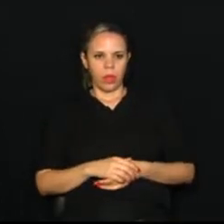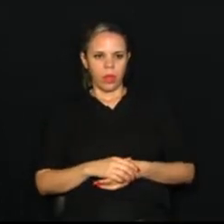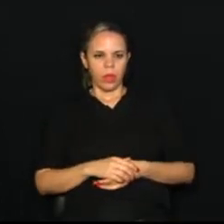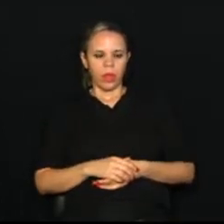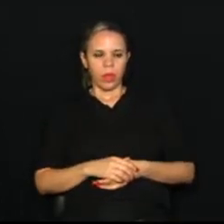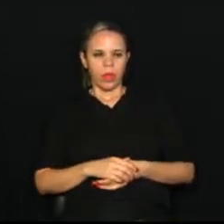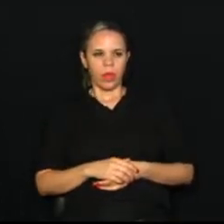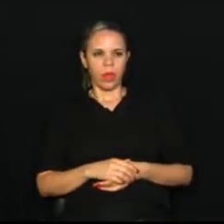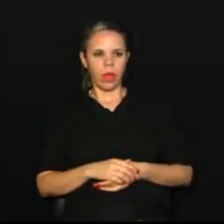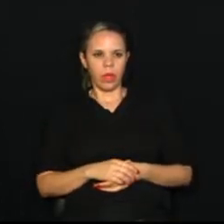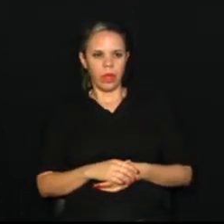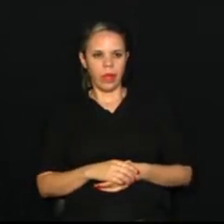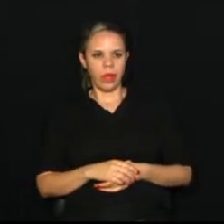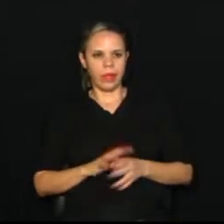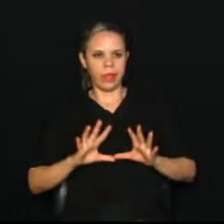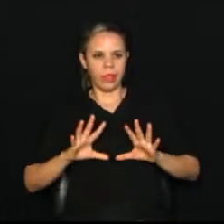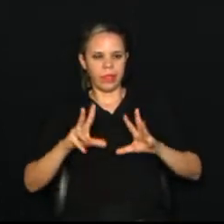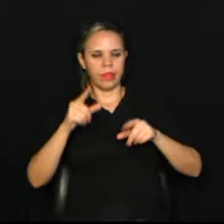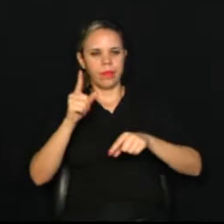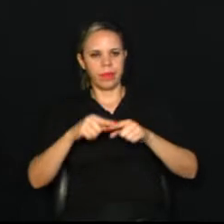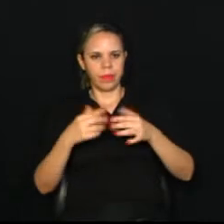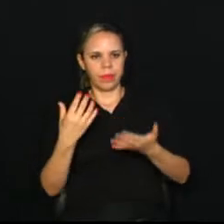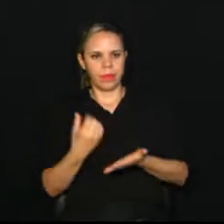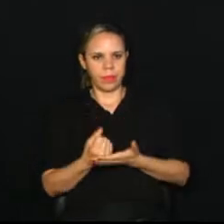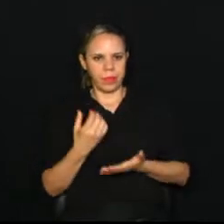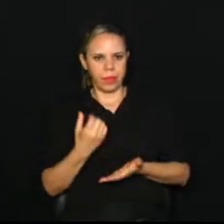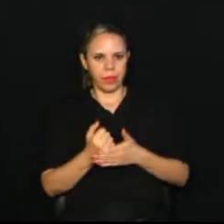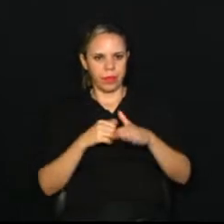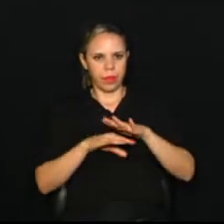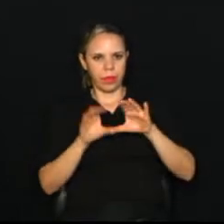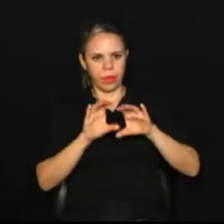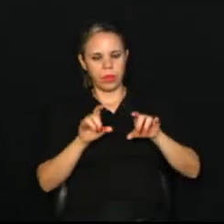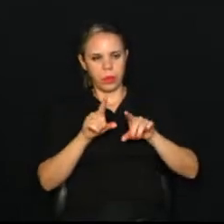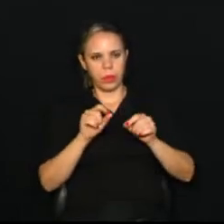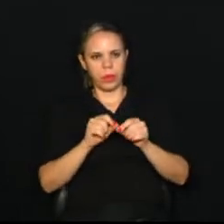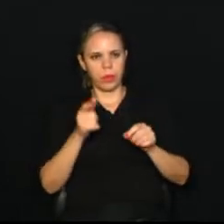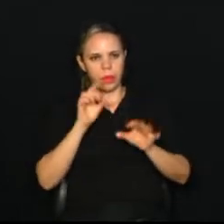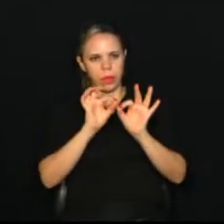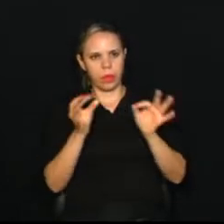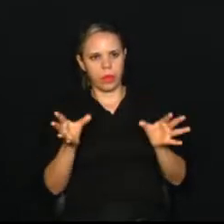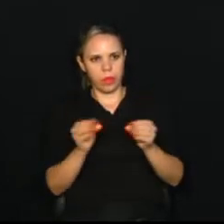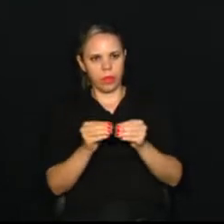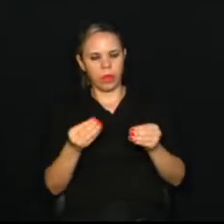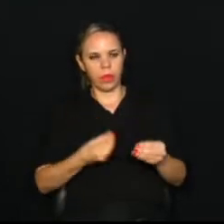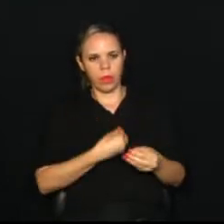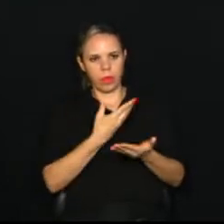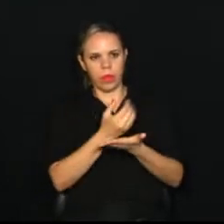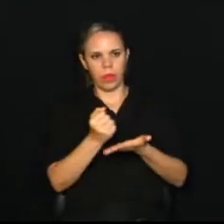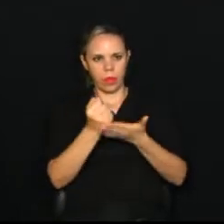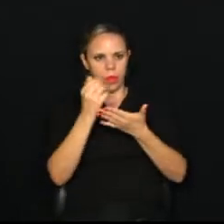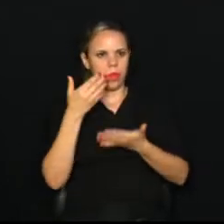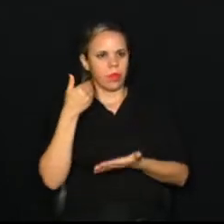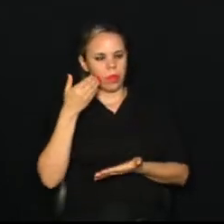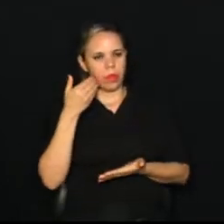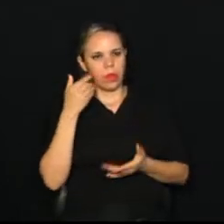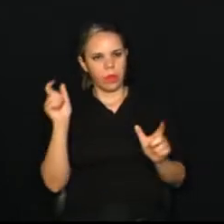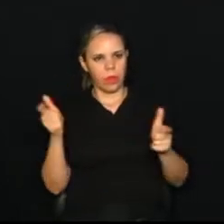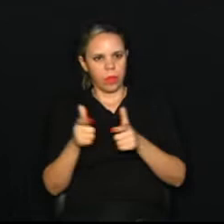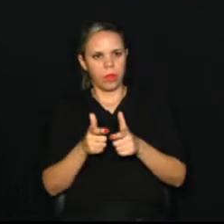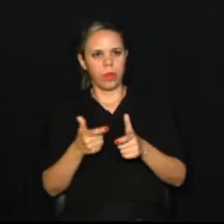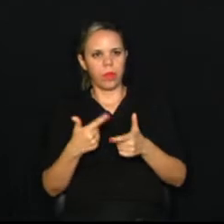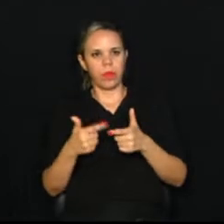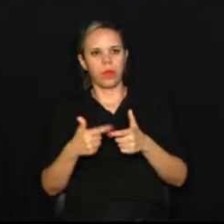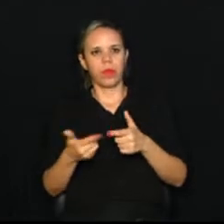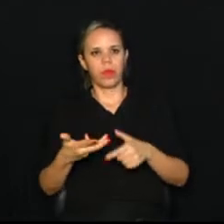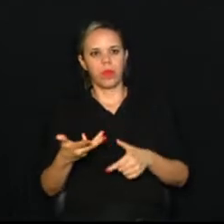receber todo esse instrumental à sua disposição, simplificando a sua vida, reduzindo seus